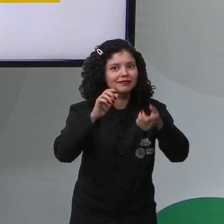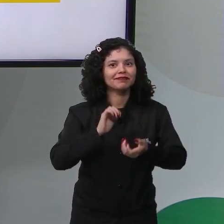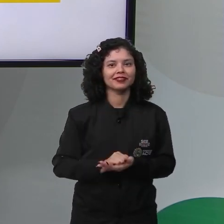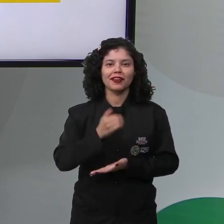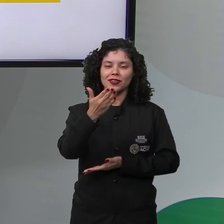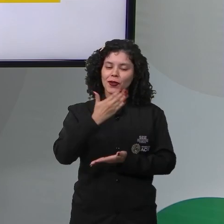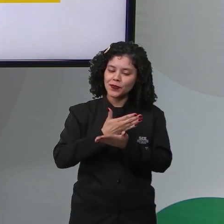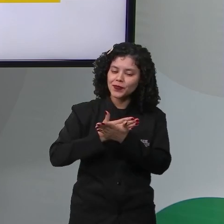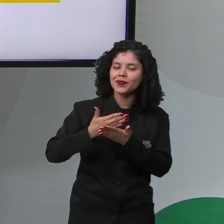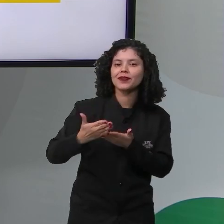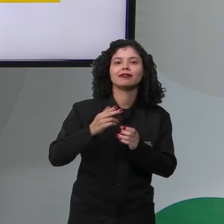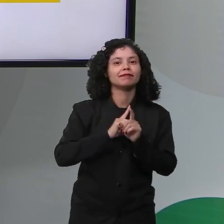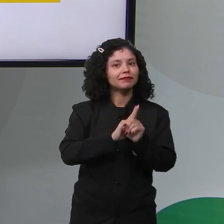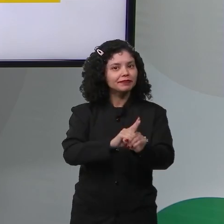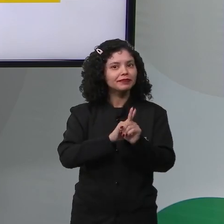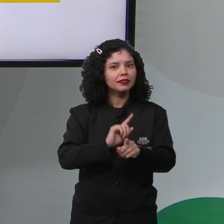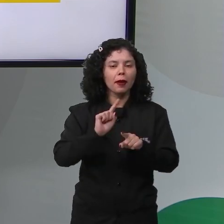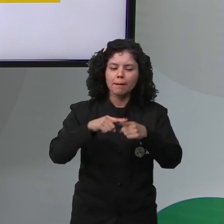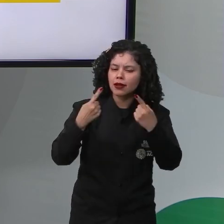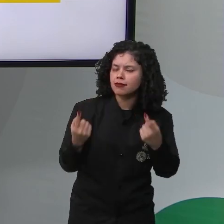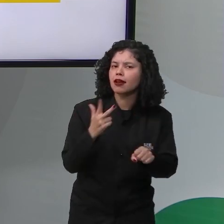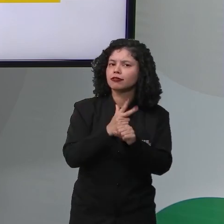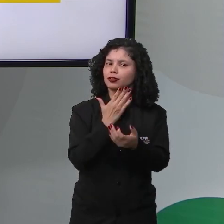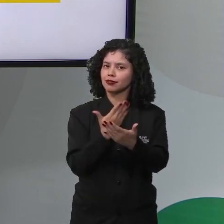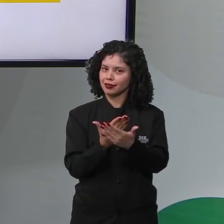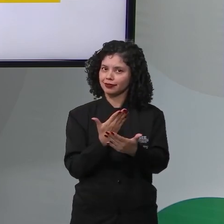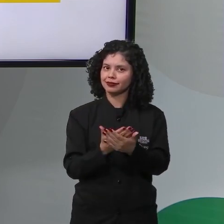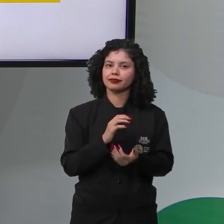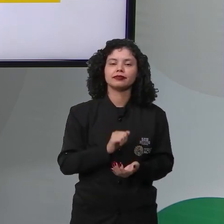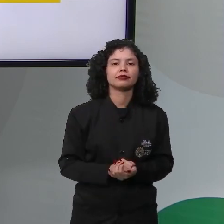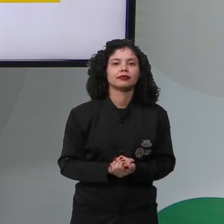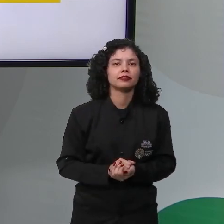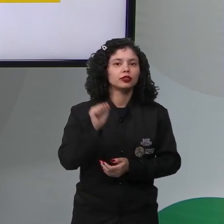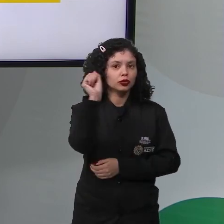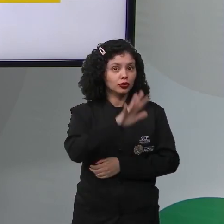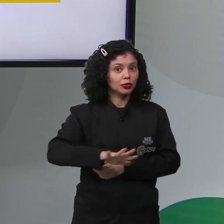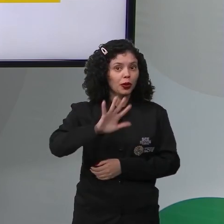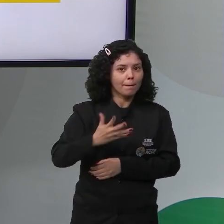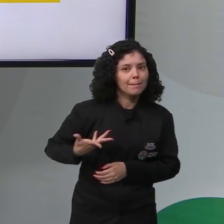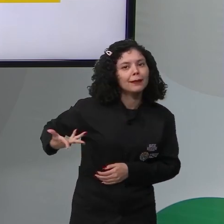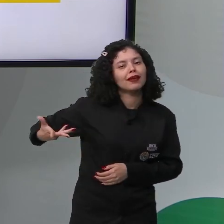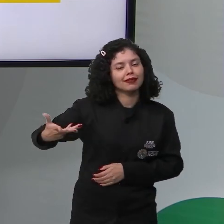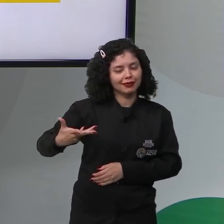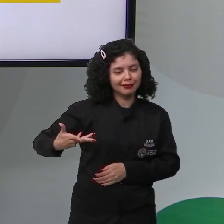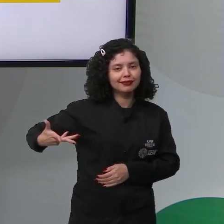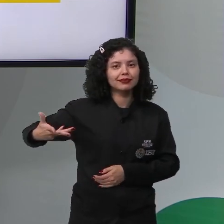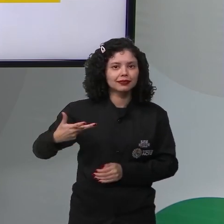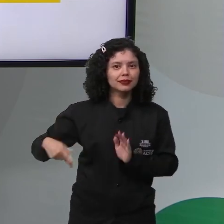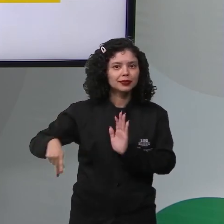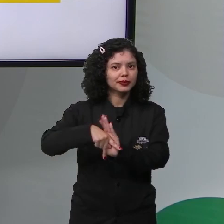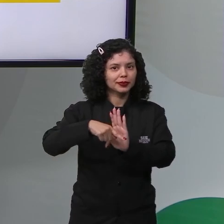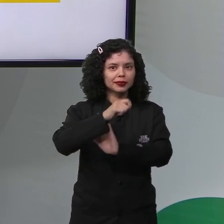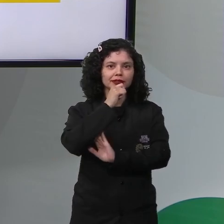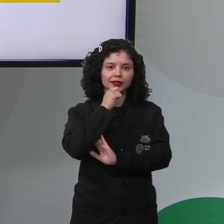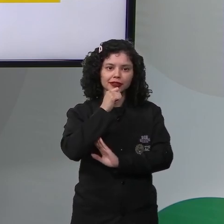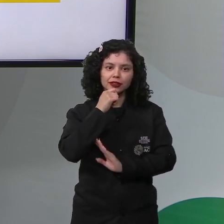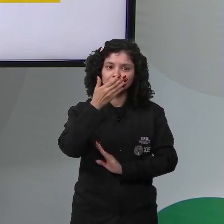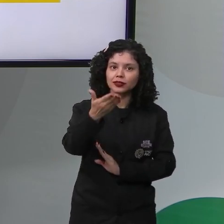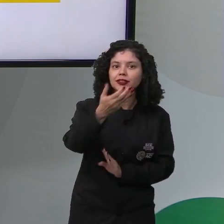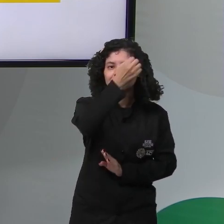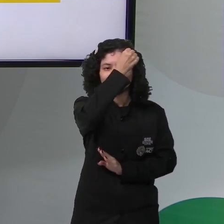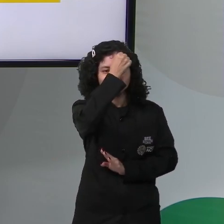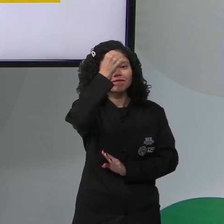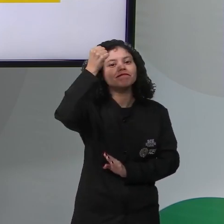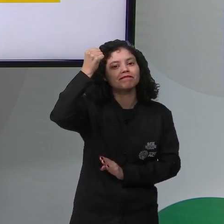que você comece a acompanhar mais uma videoaula de formação geral básica, especificamente do seu